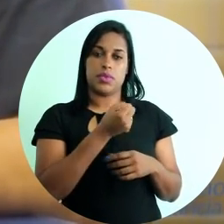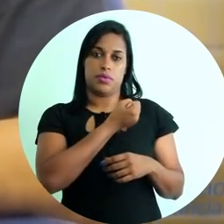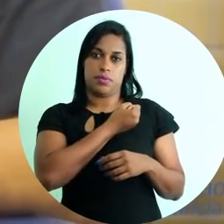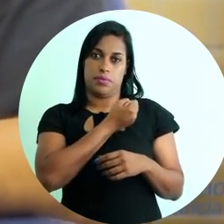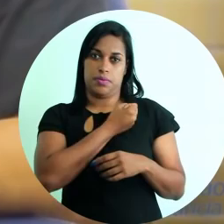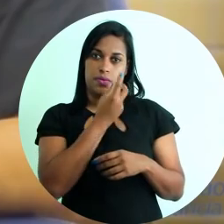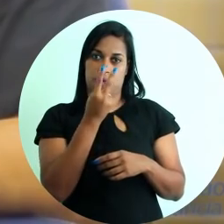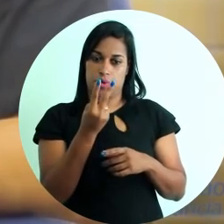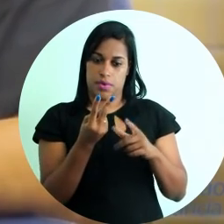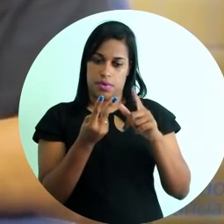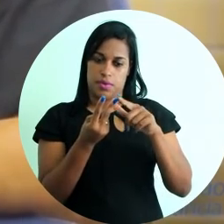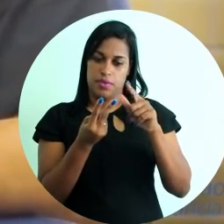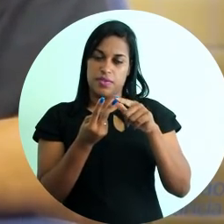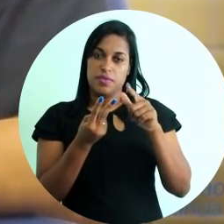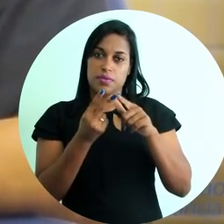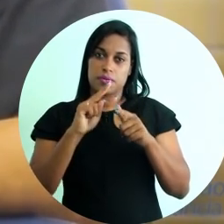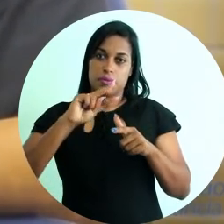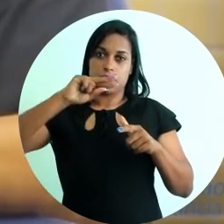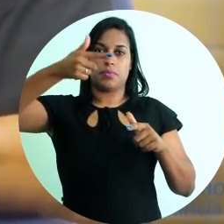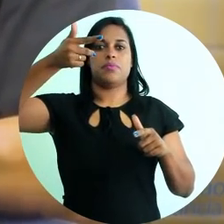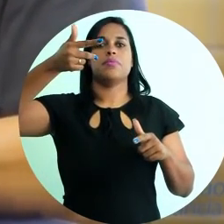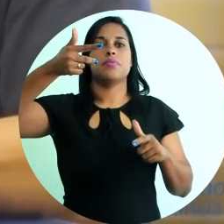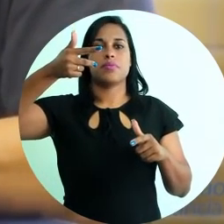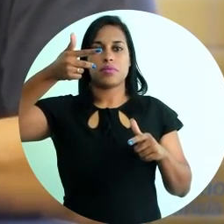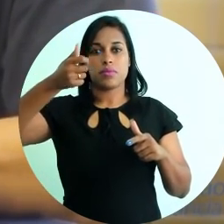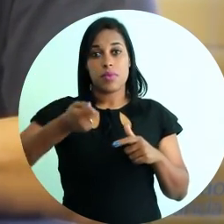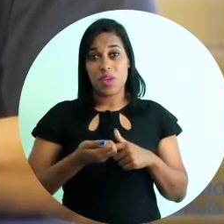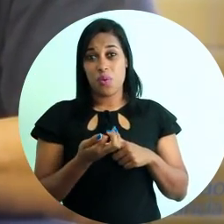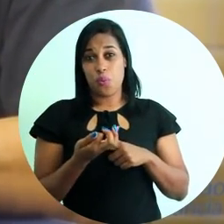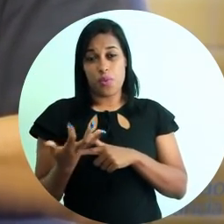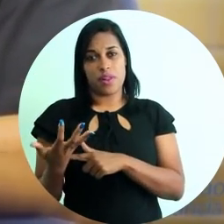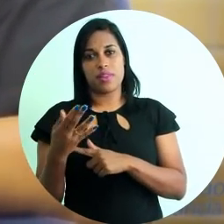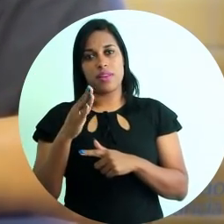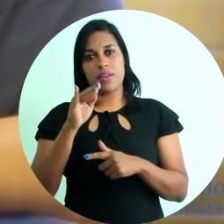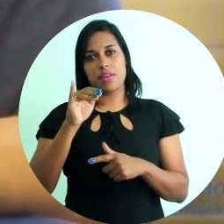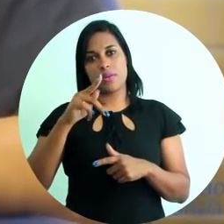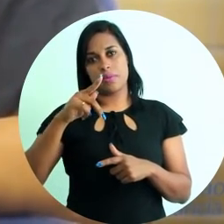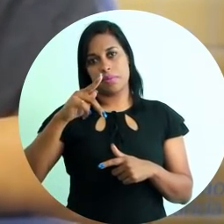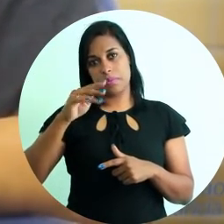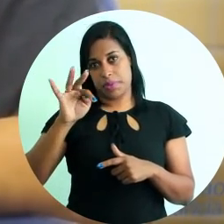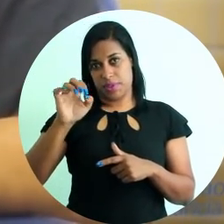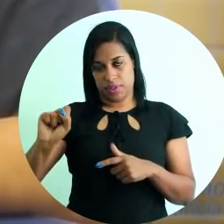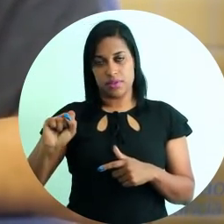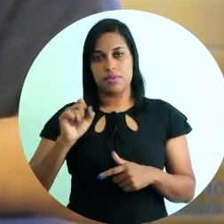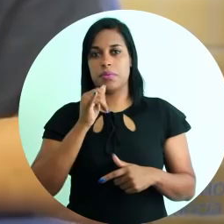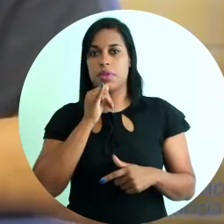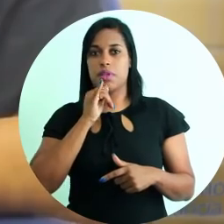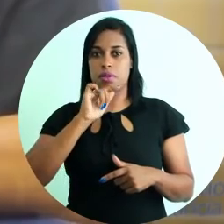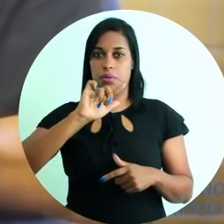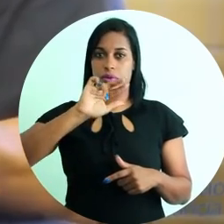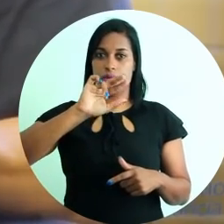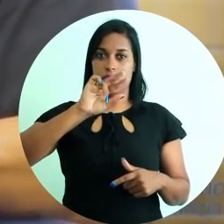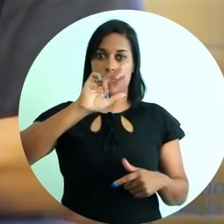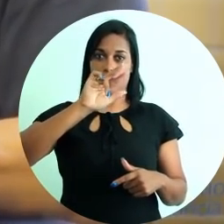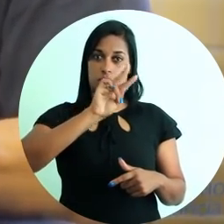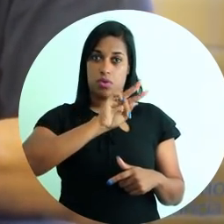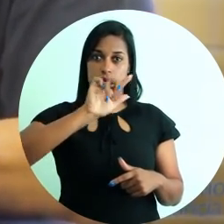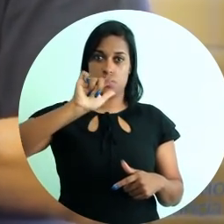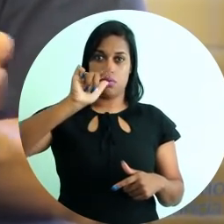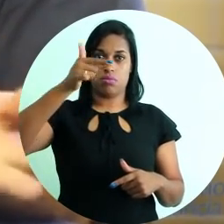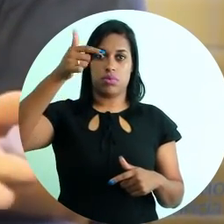número 2 e você vai elevar a potência à quantidade de bits. Então, por exemplo, 2 elevado à oitava potência